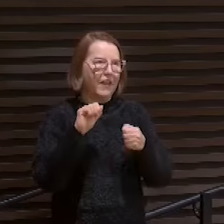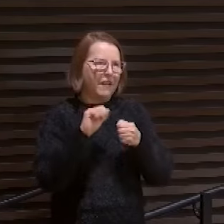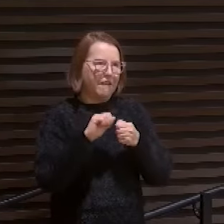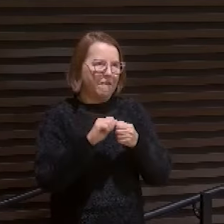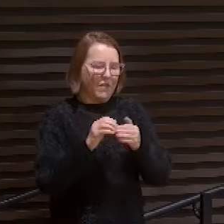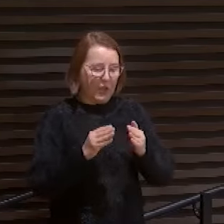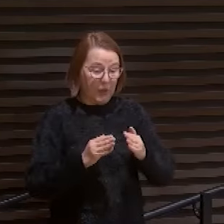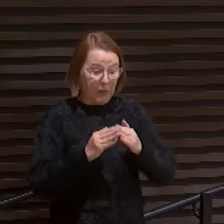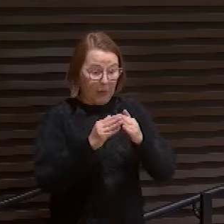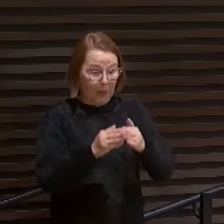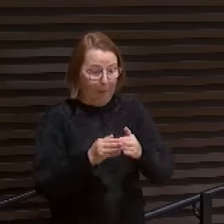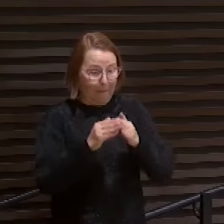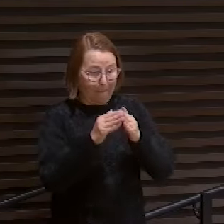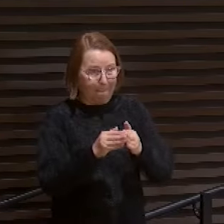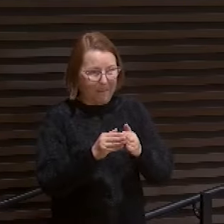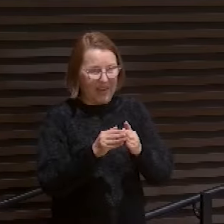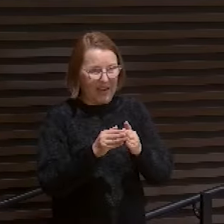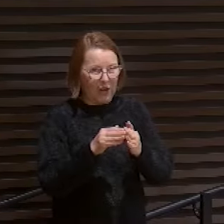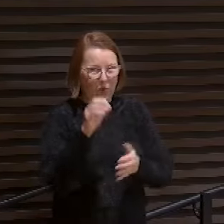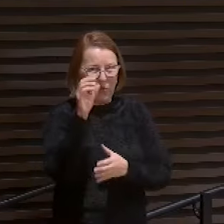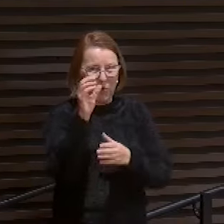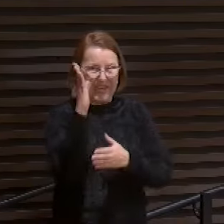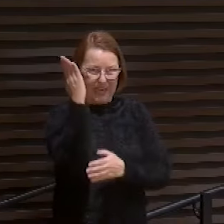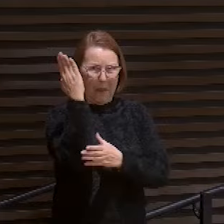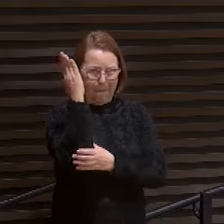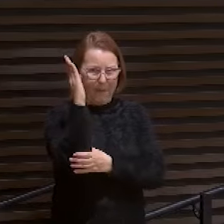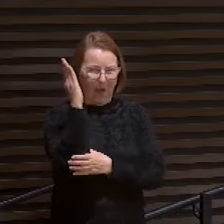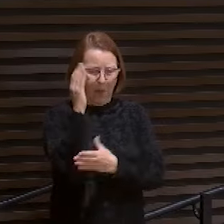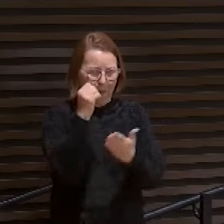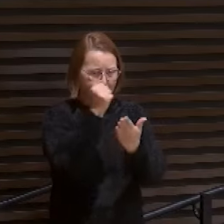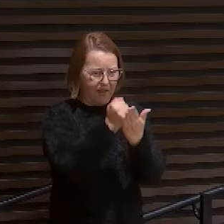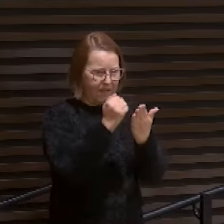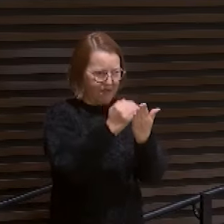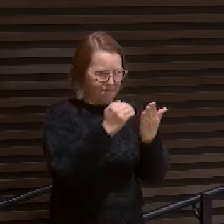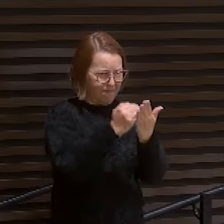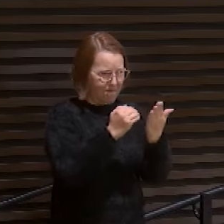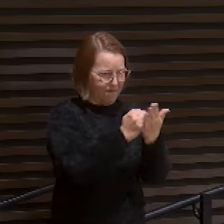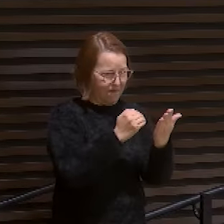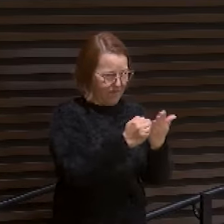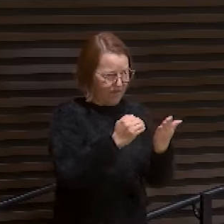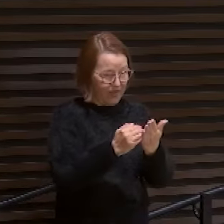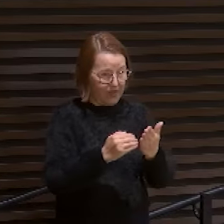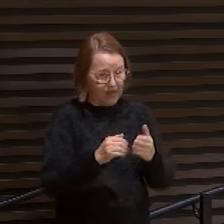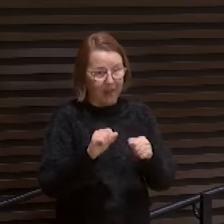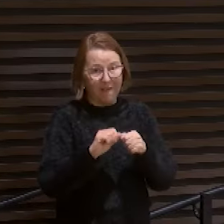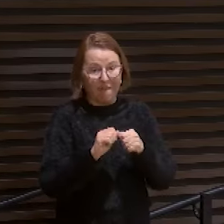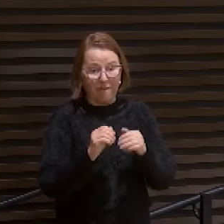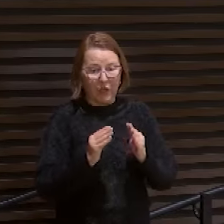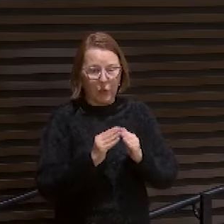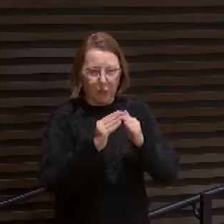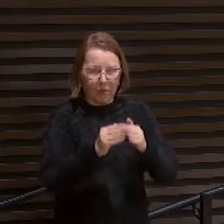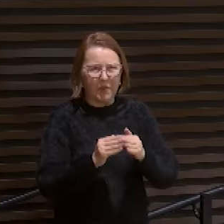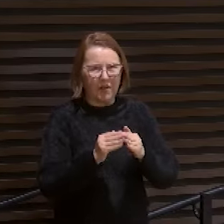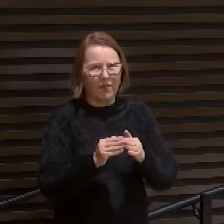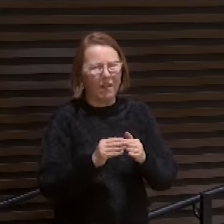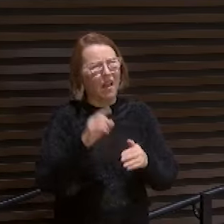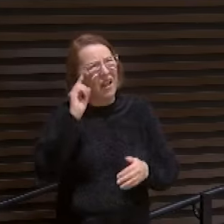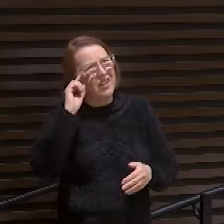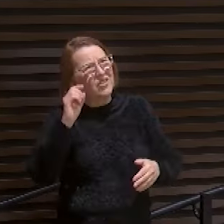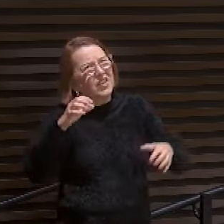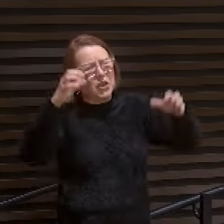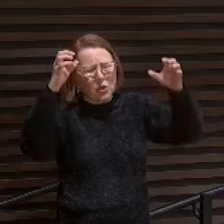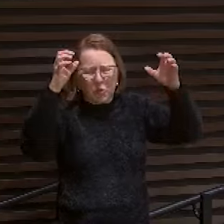um trabalho bem feito, e fez um barco. E no dia de uma chuva, uma daquelas chuvas que nós